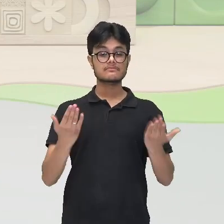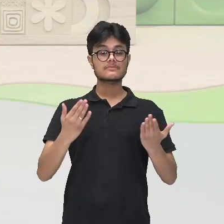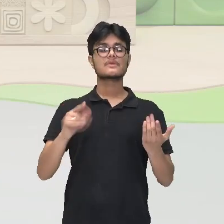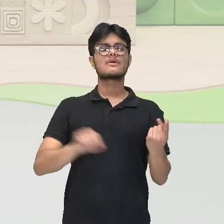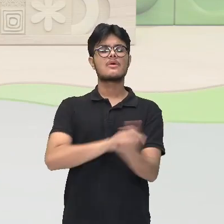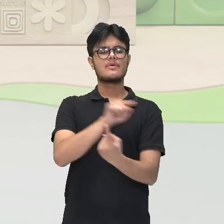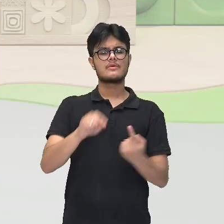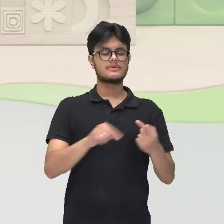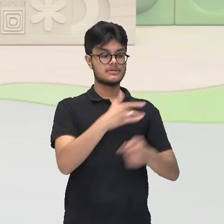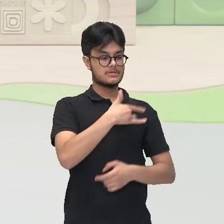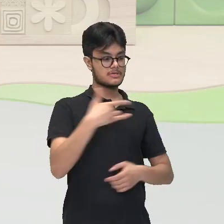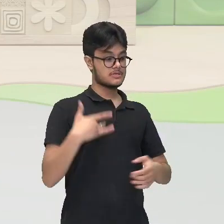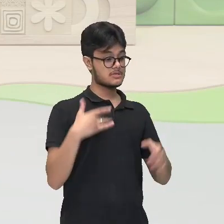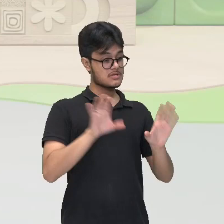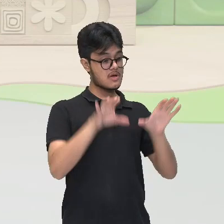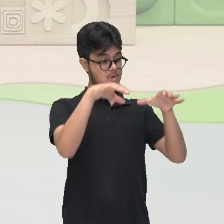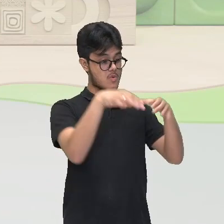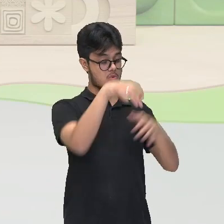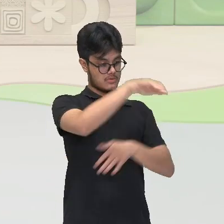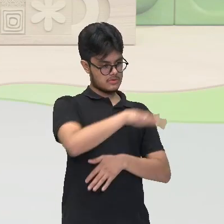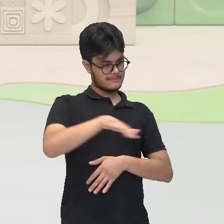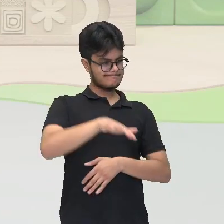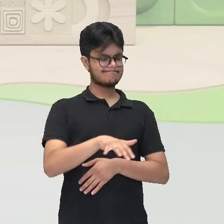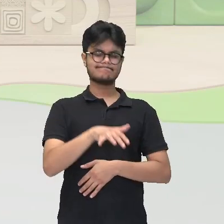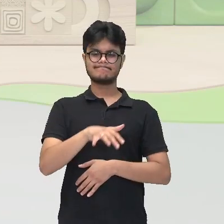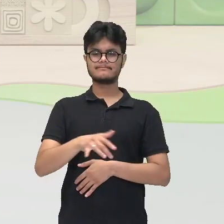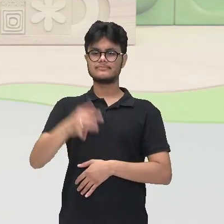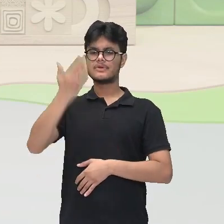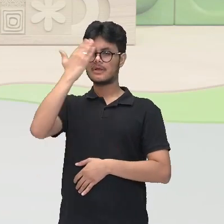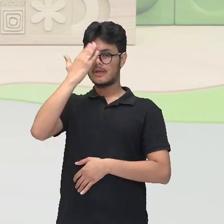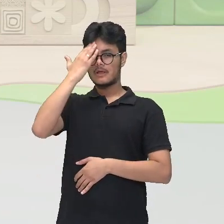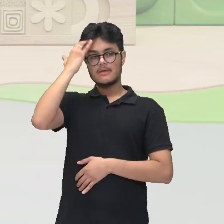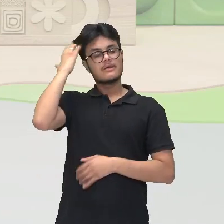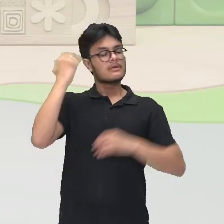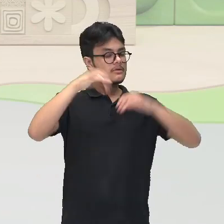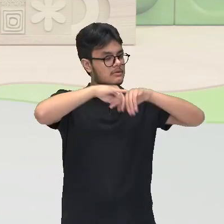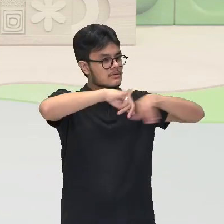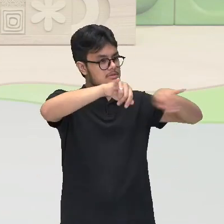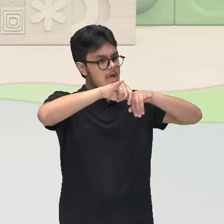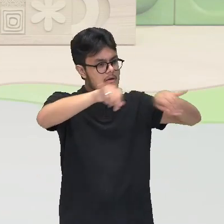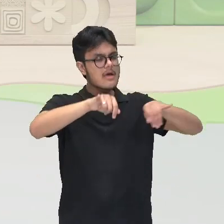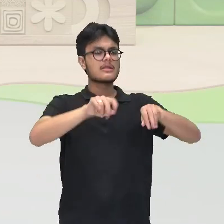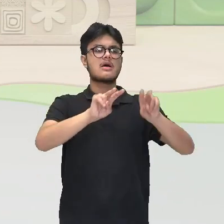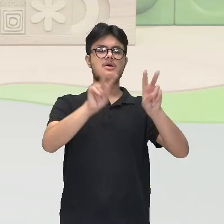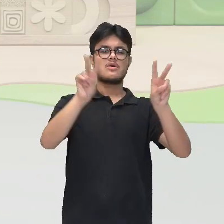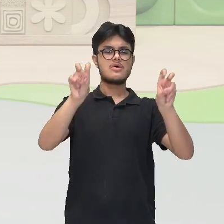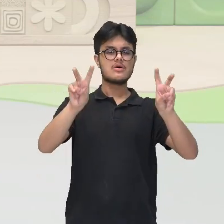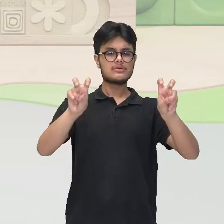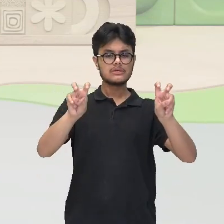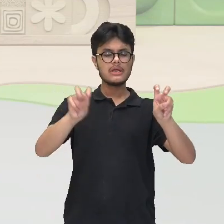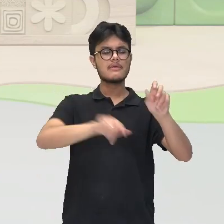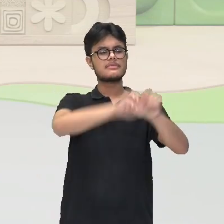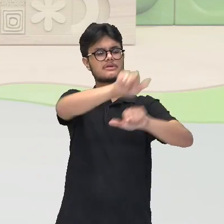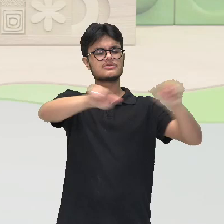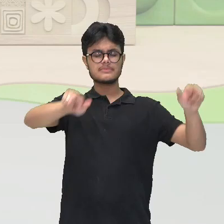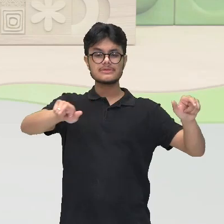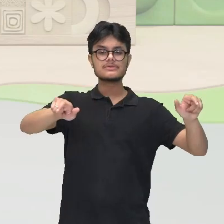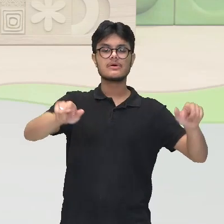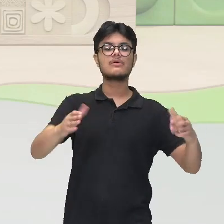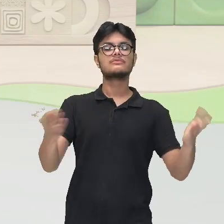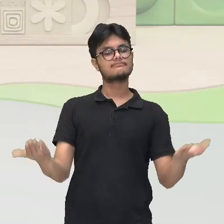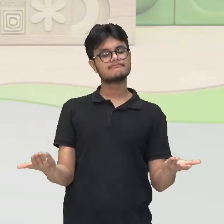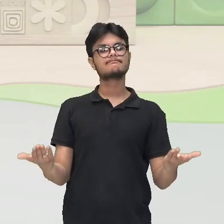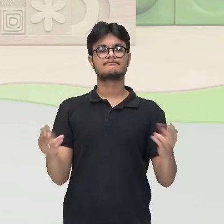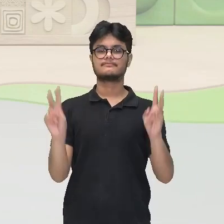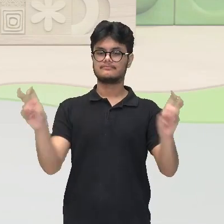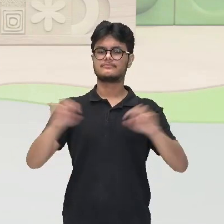da saúde coletiva, é trabalhar com a conscientização, com a sensibilização da população a partir